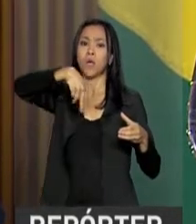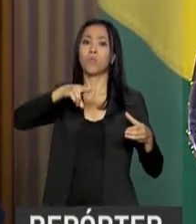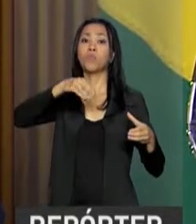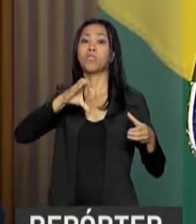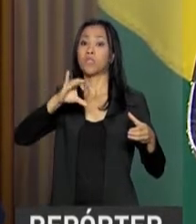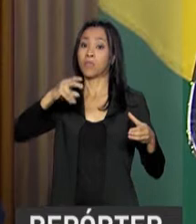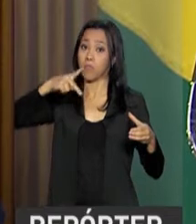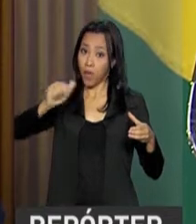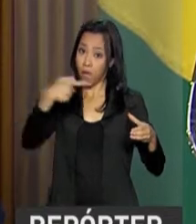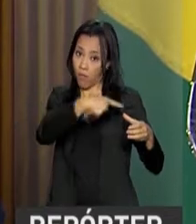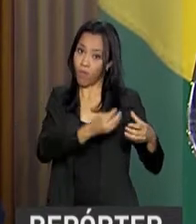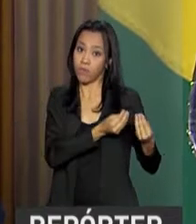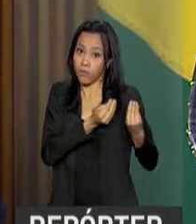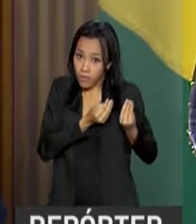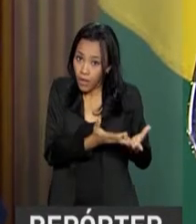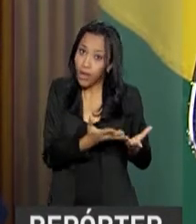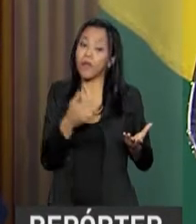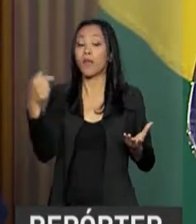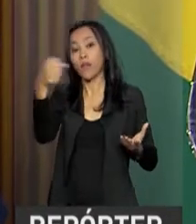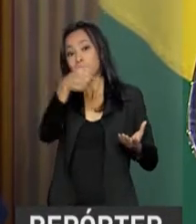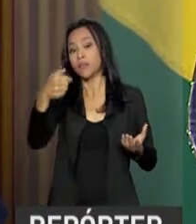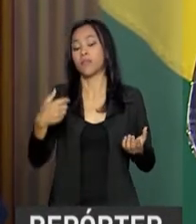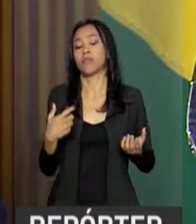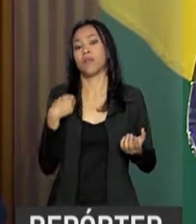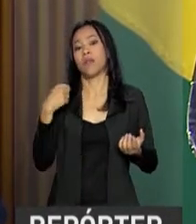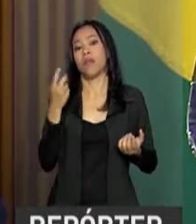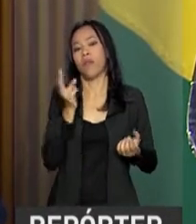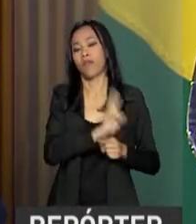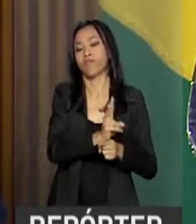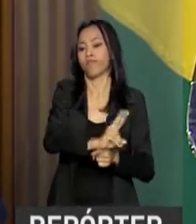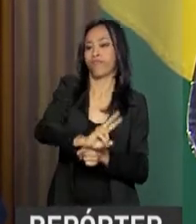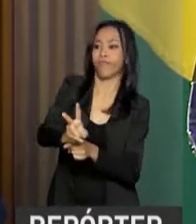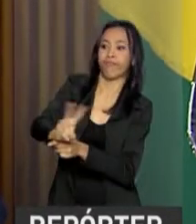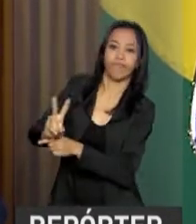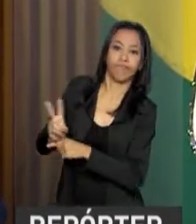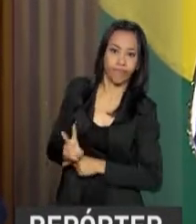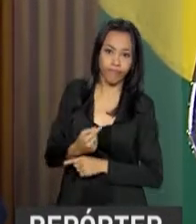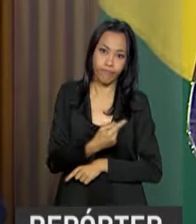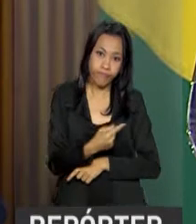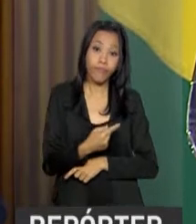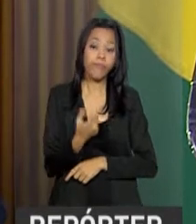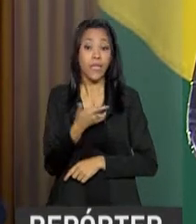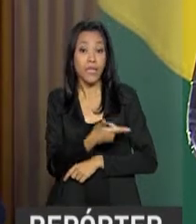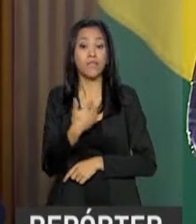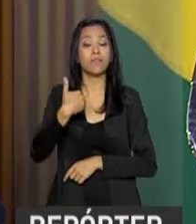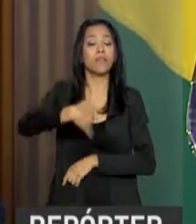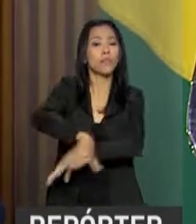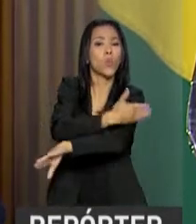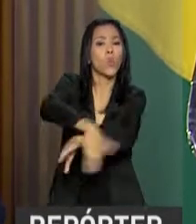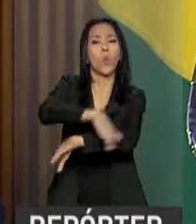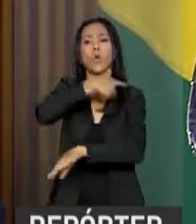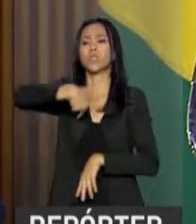circunstância de condicionalmente elas guardar digamos assim os próprios municipais mas evidentemente na medida que esteja nas praças nas